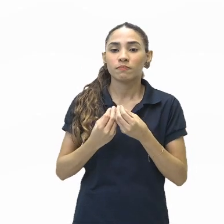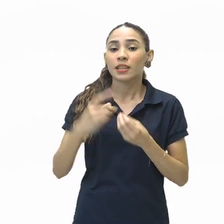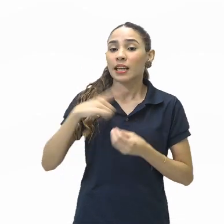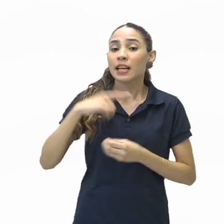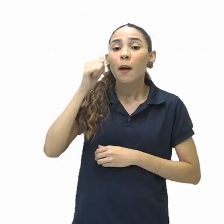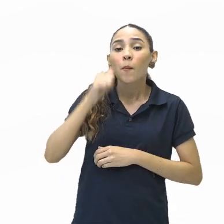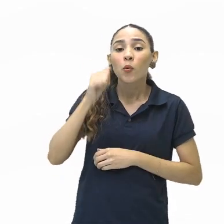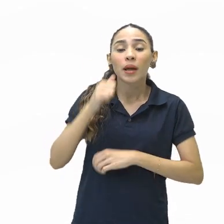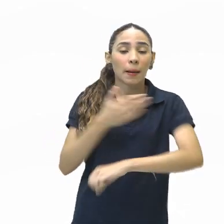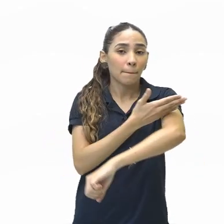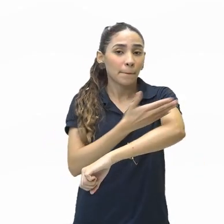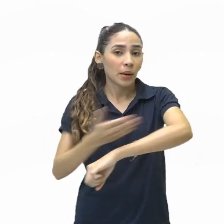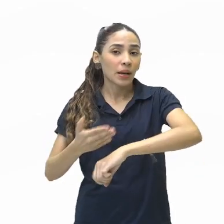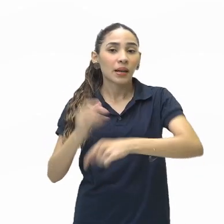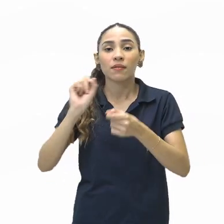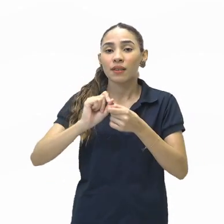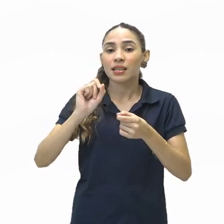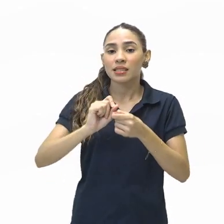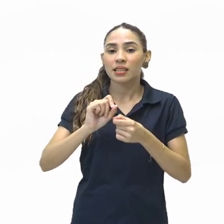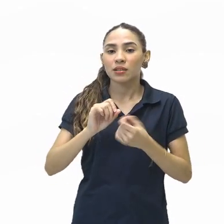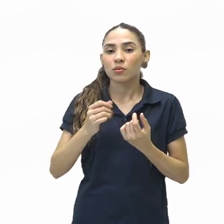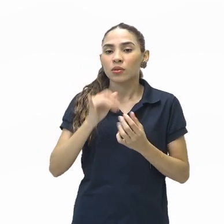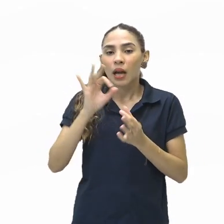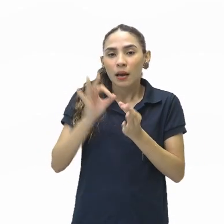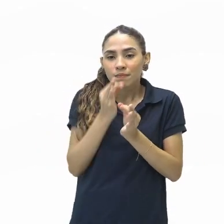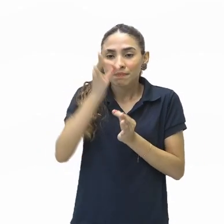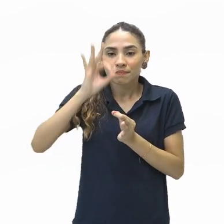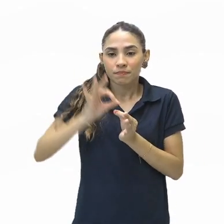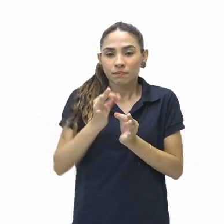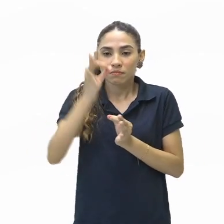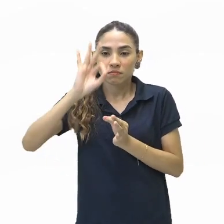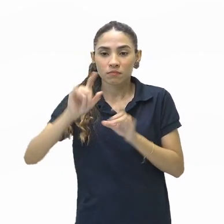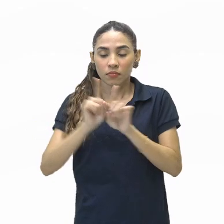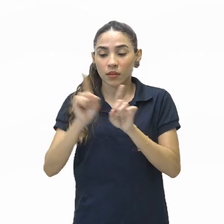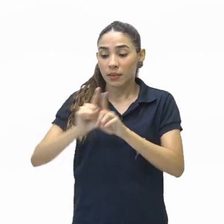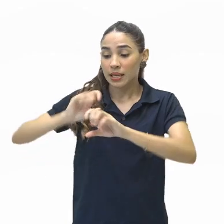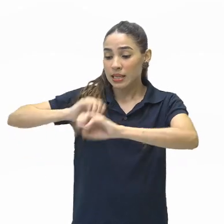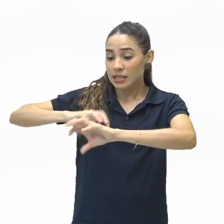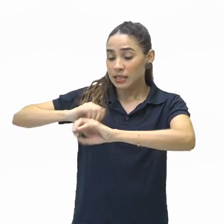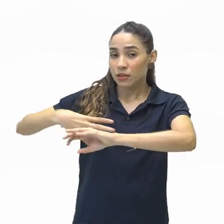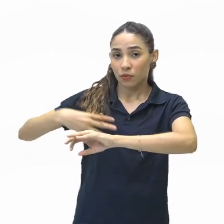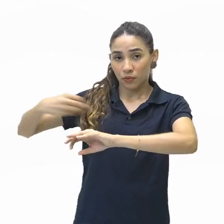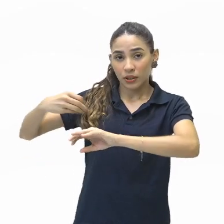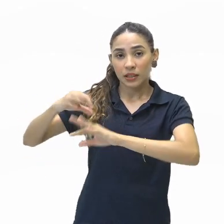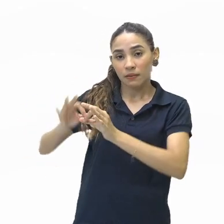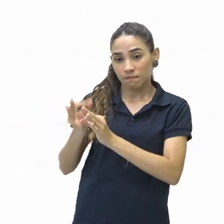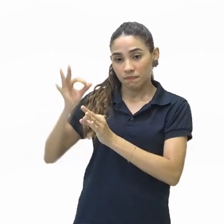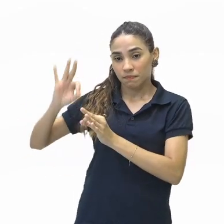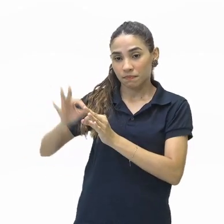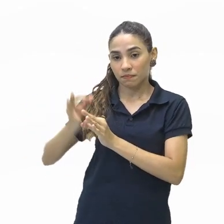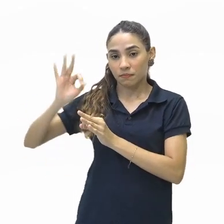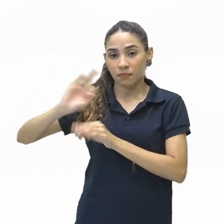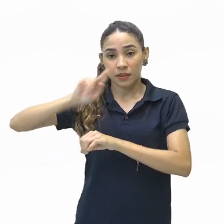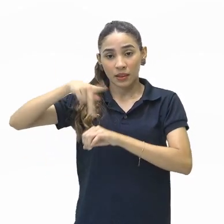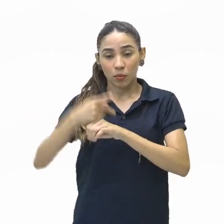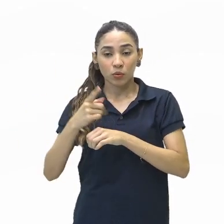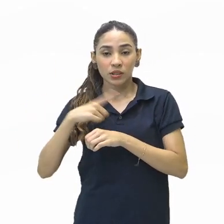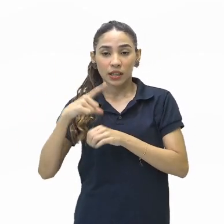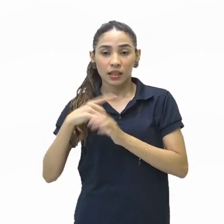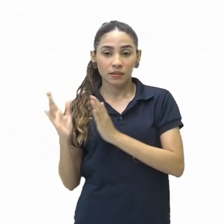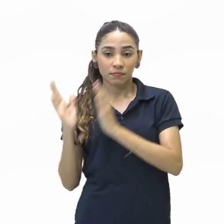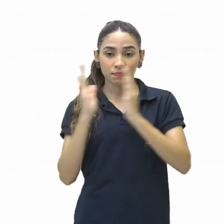mulher branca, né, fazendo ali uma espécie de bordado, ensinando também a sua filha a fazer isso, e abaixo,